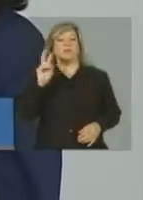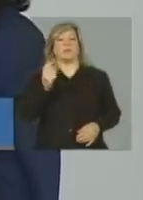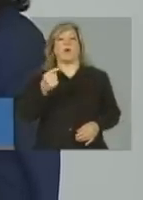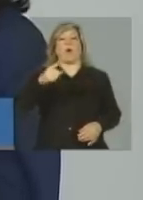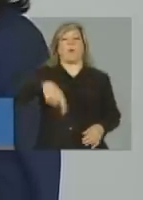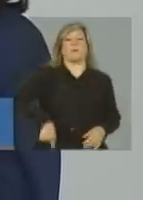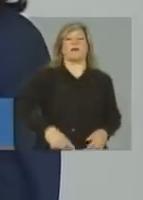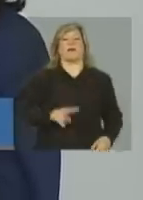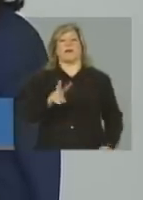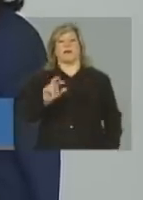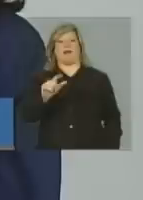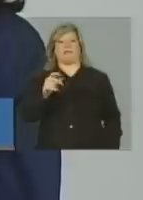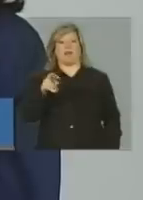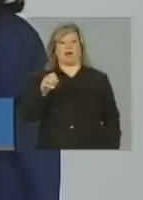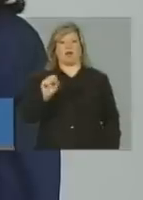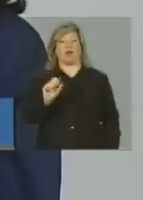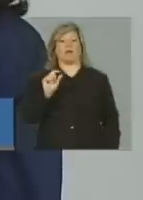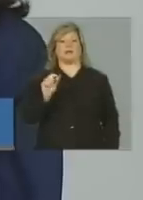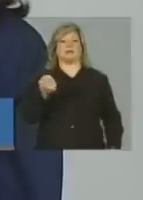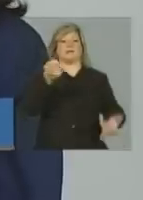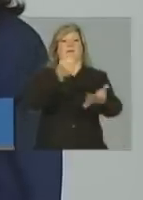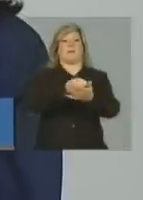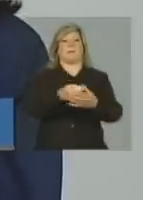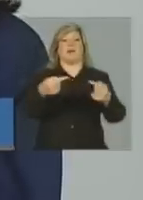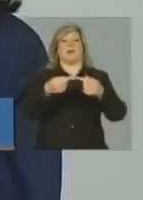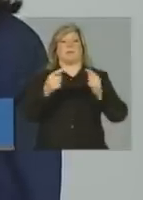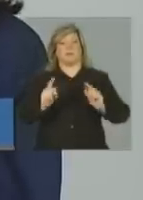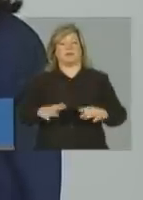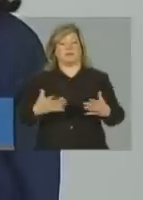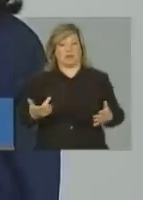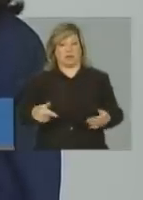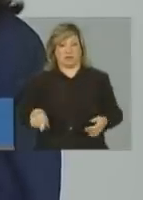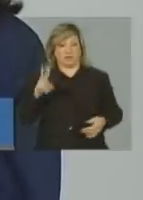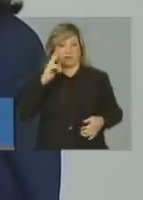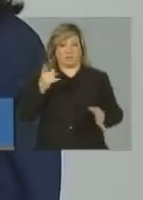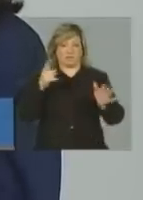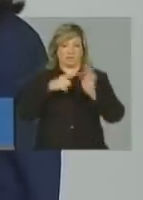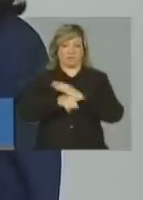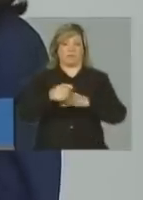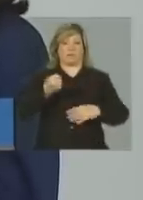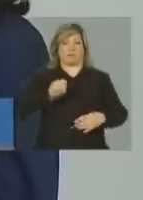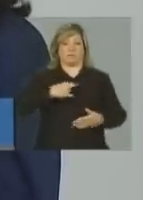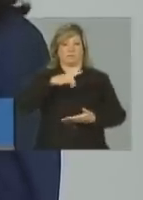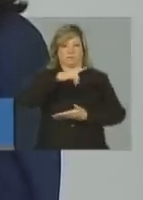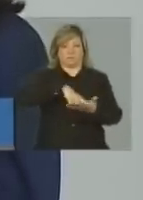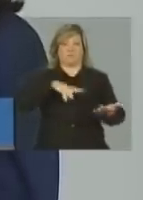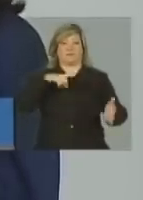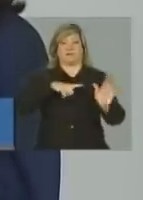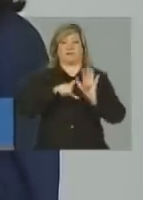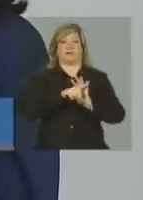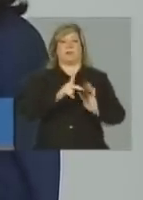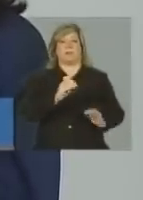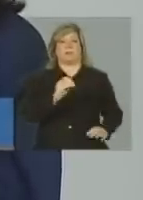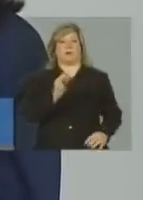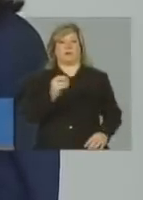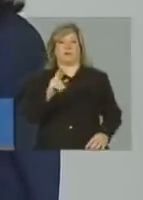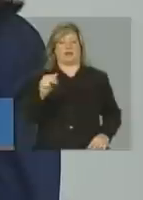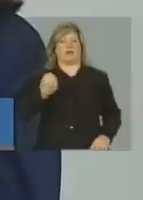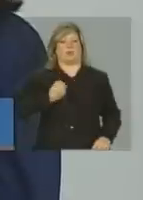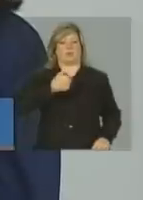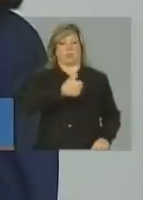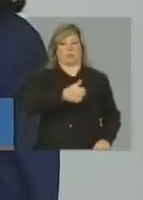indevidamente. E com relação à pergunta, eu vou mais uma vez reforçar a portaria 177, que se a família estiver